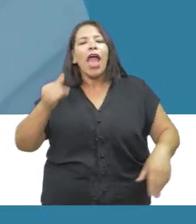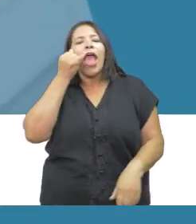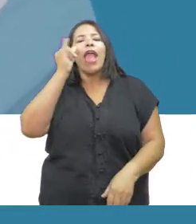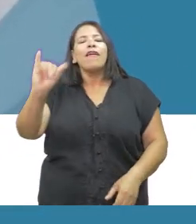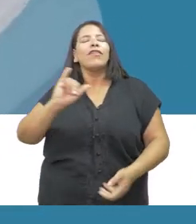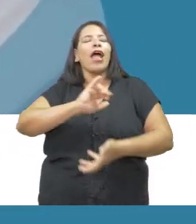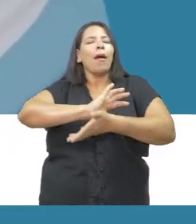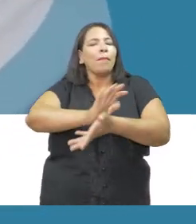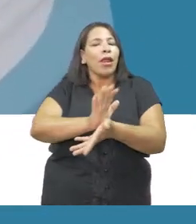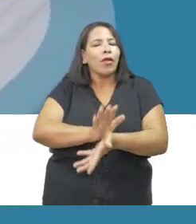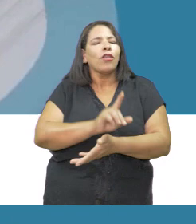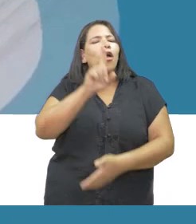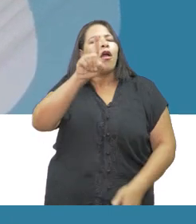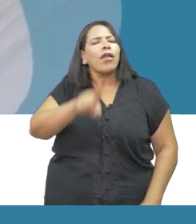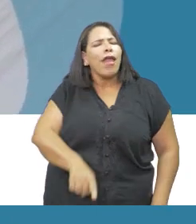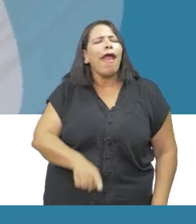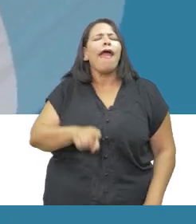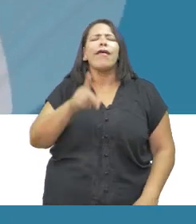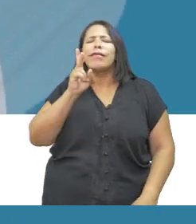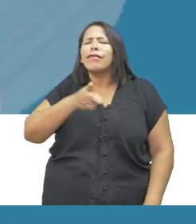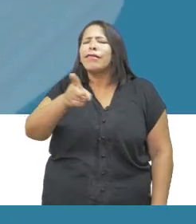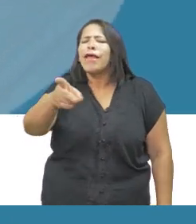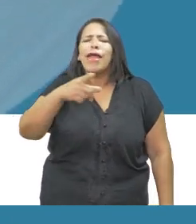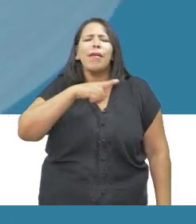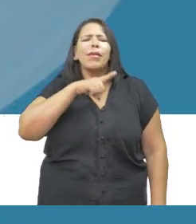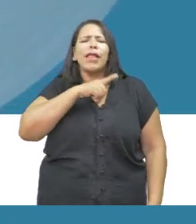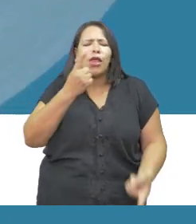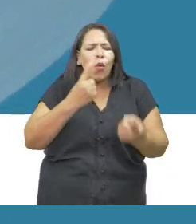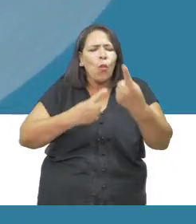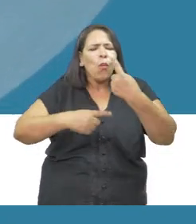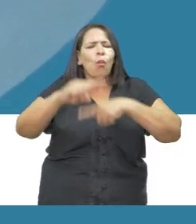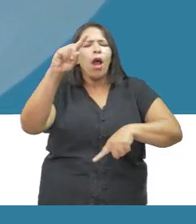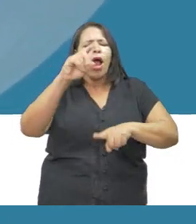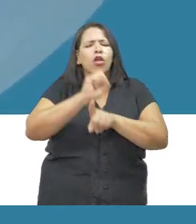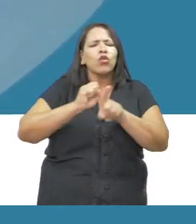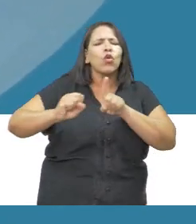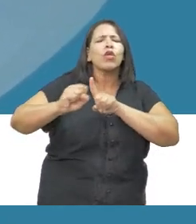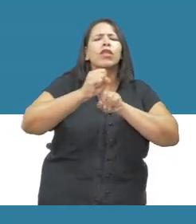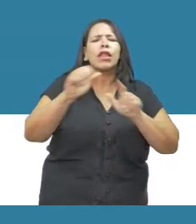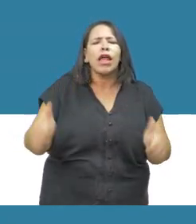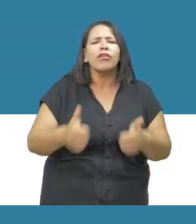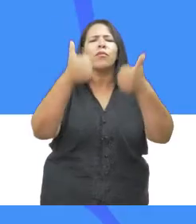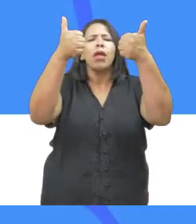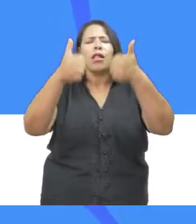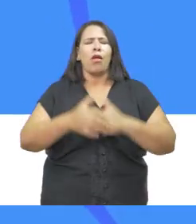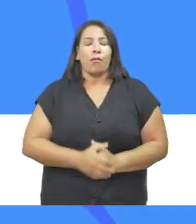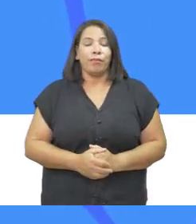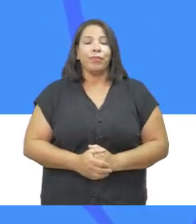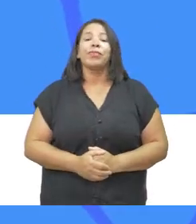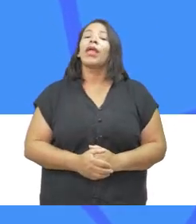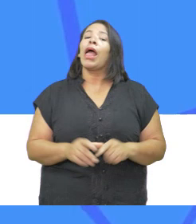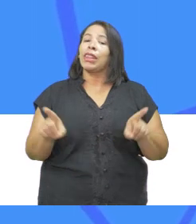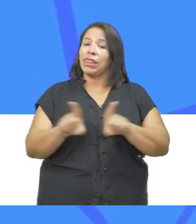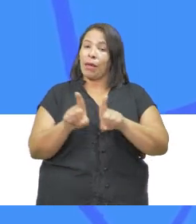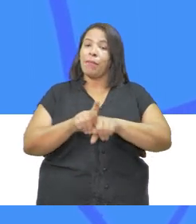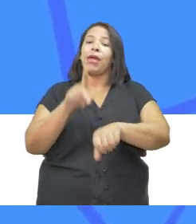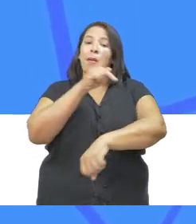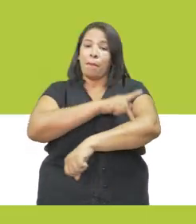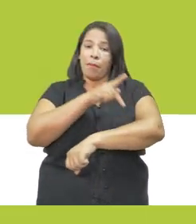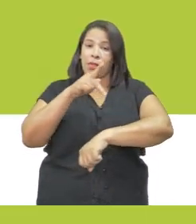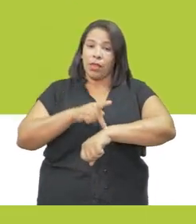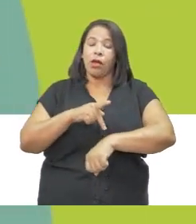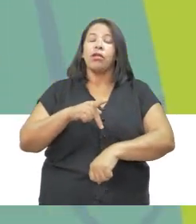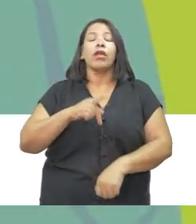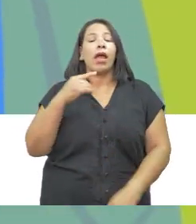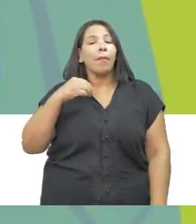preconceito, que são questões cada vez mais relevantes para a construção de uma sociedade mais justa. Além das questões pedagógicas,